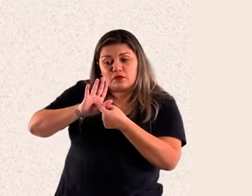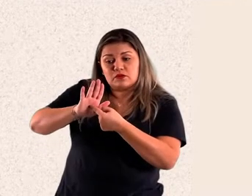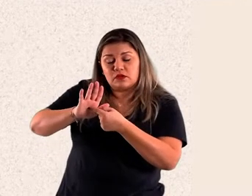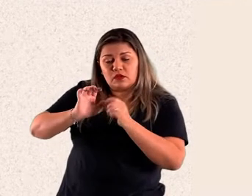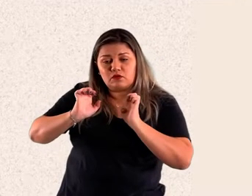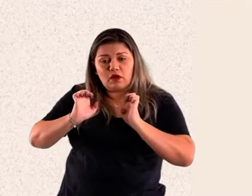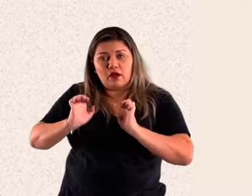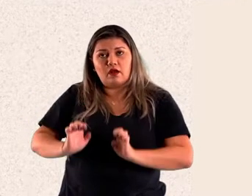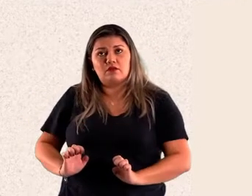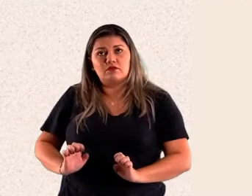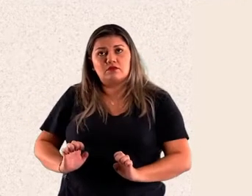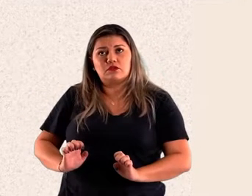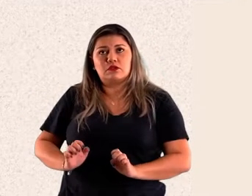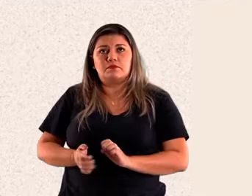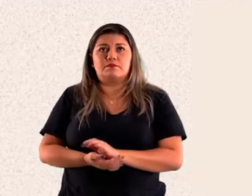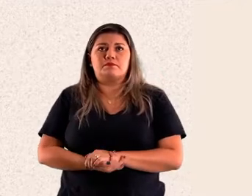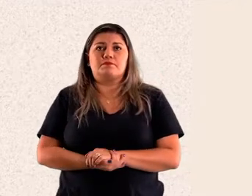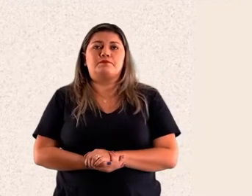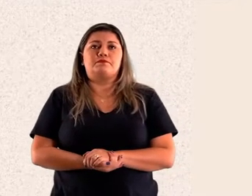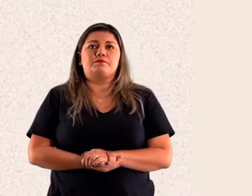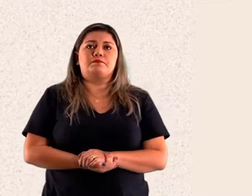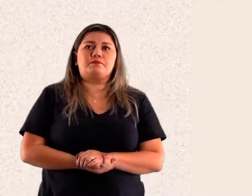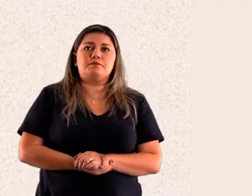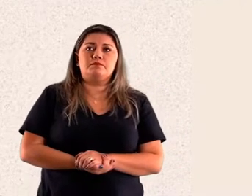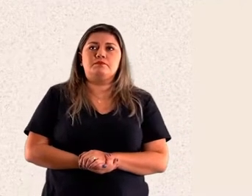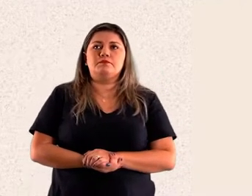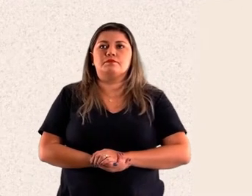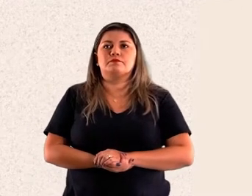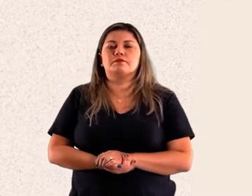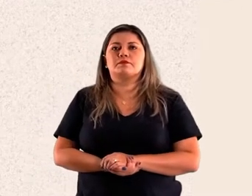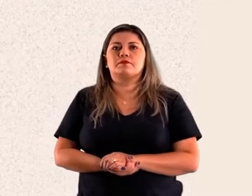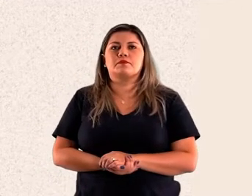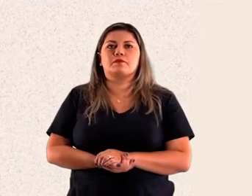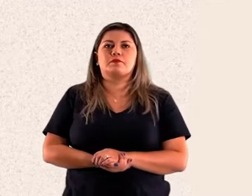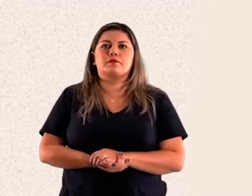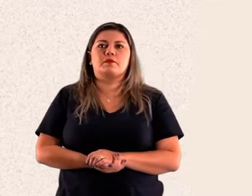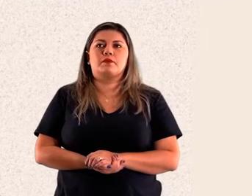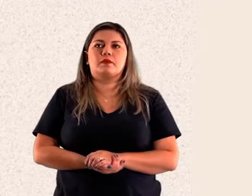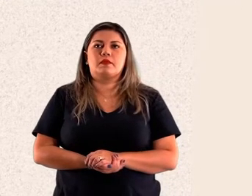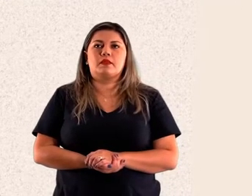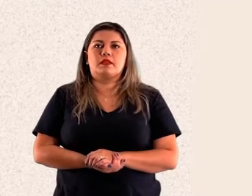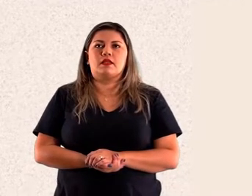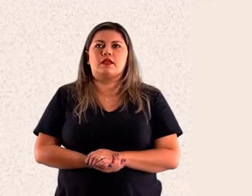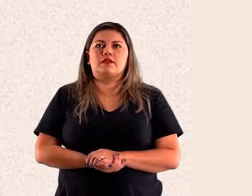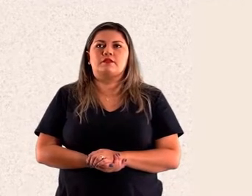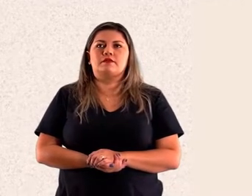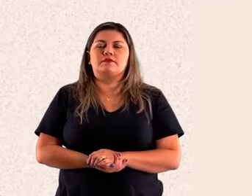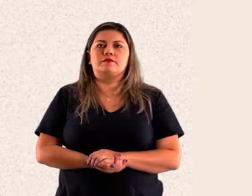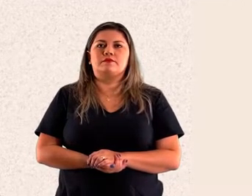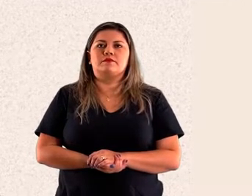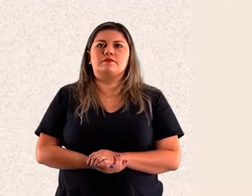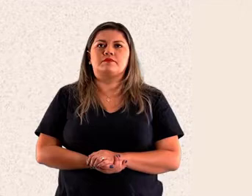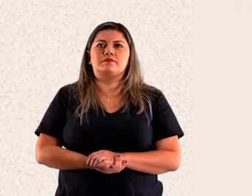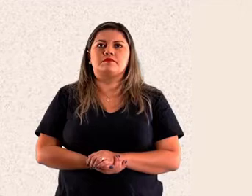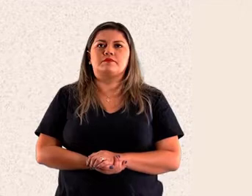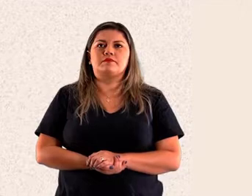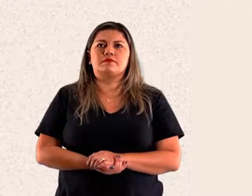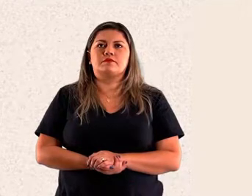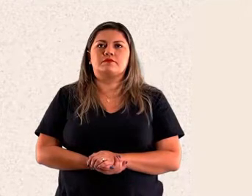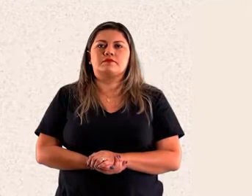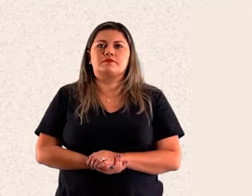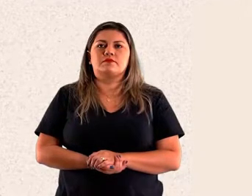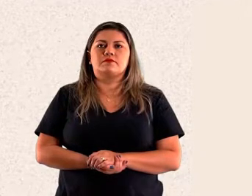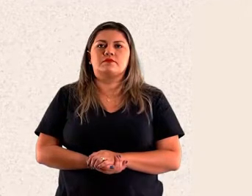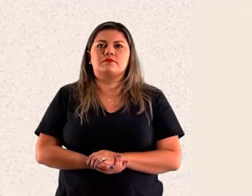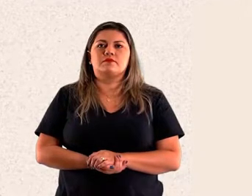Essa interseção Oi opa E aí tem um bebezinho e eu